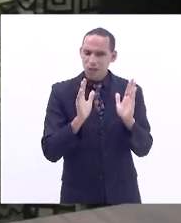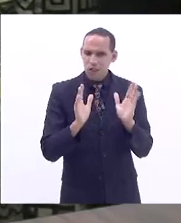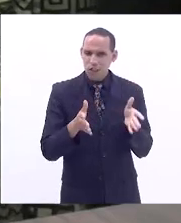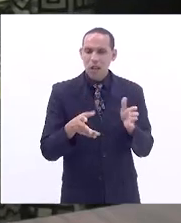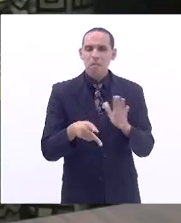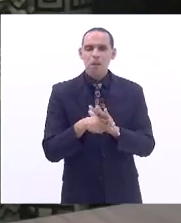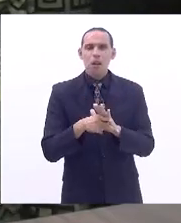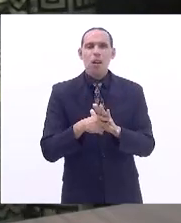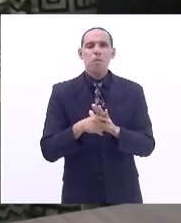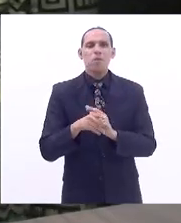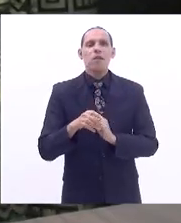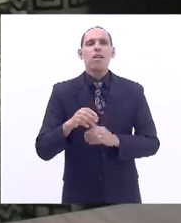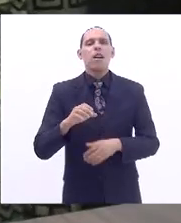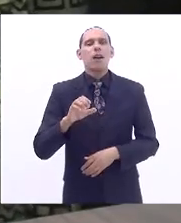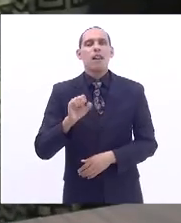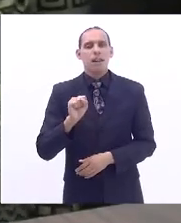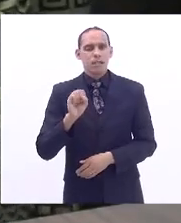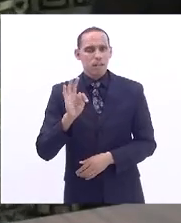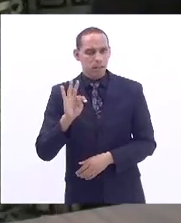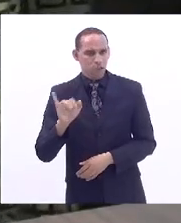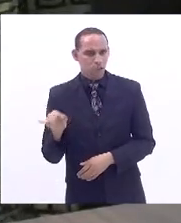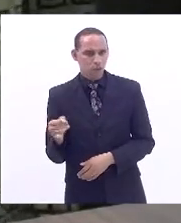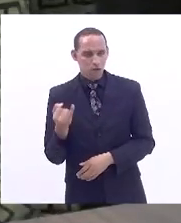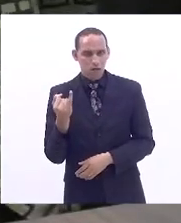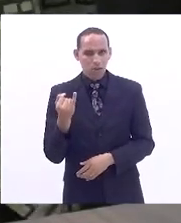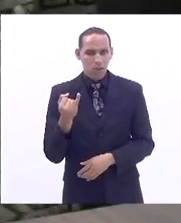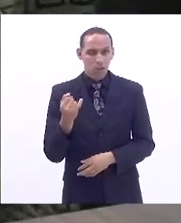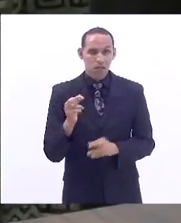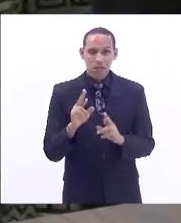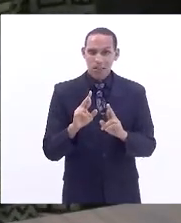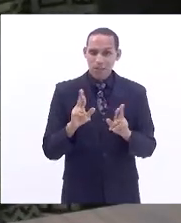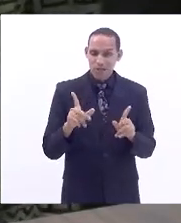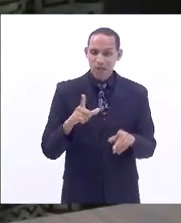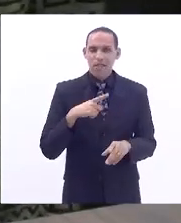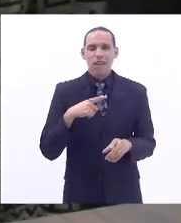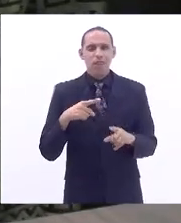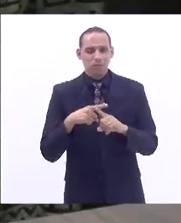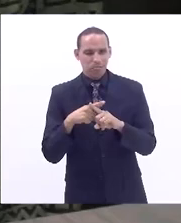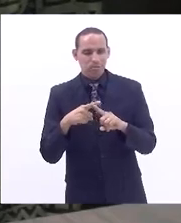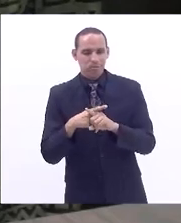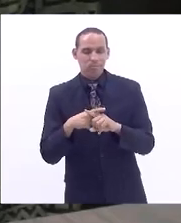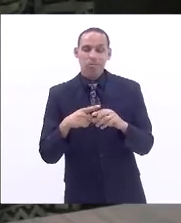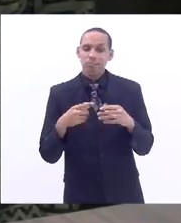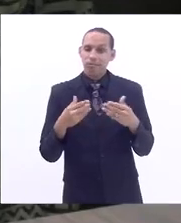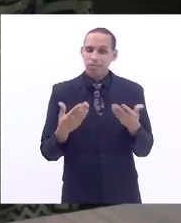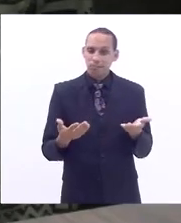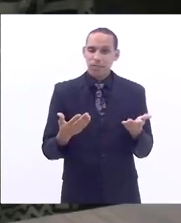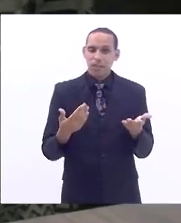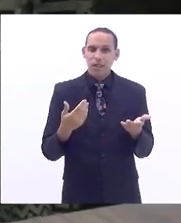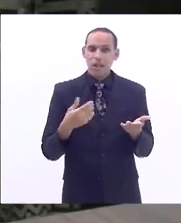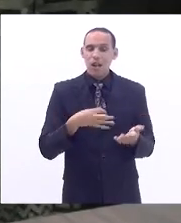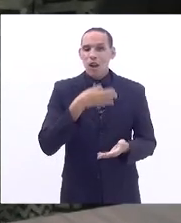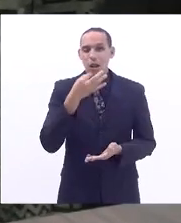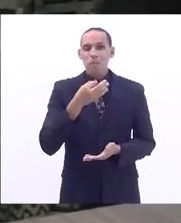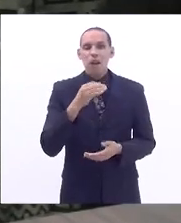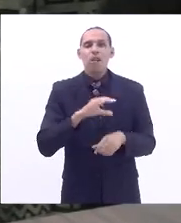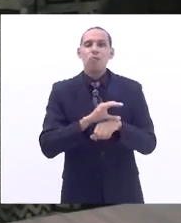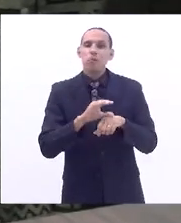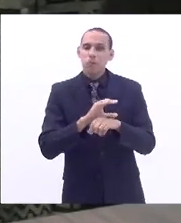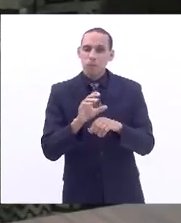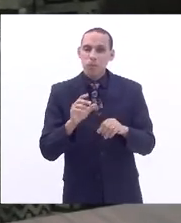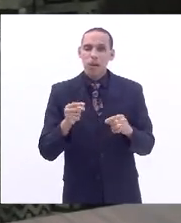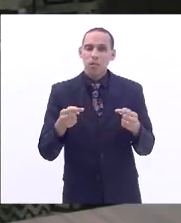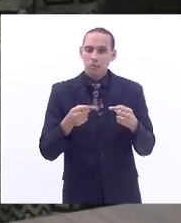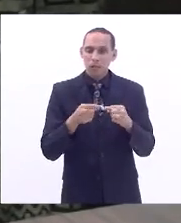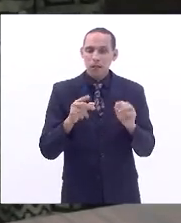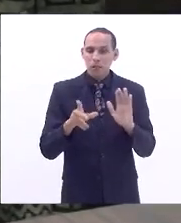pelo STJ a divergências e Por esta razão ou eu com combinando um parecer pela condicionalidade com